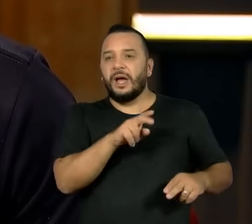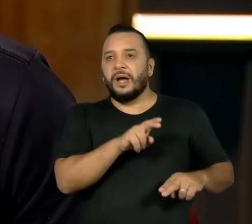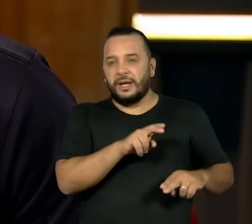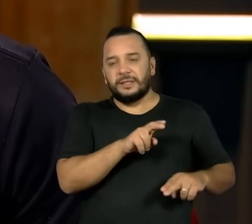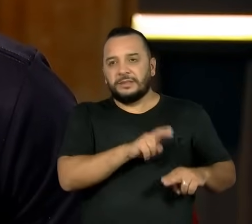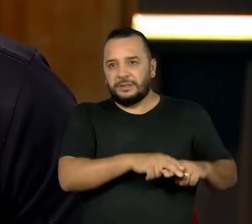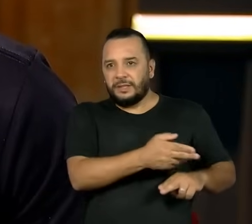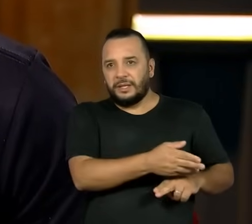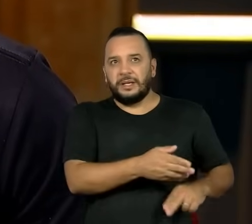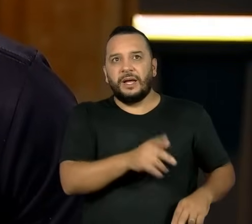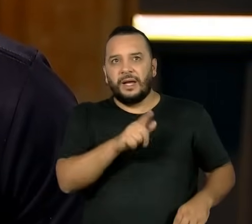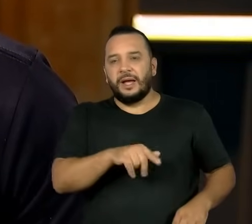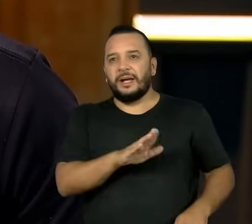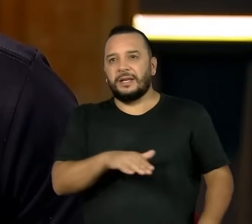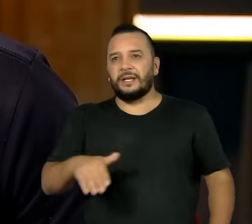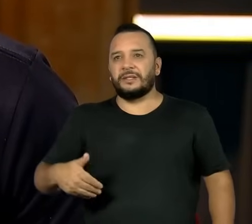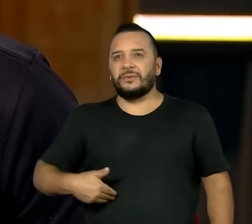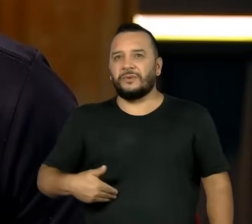fome.